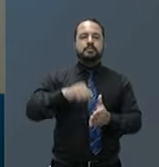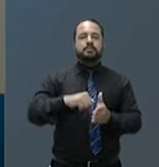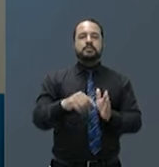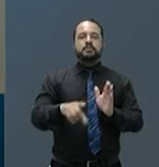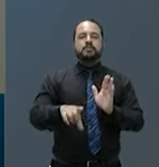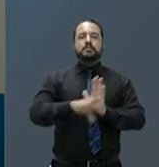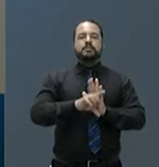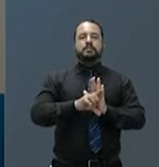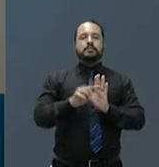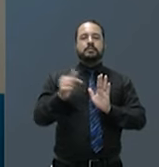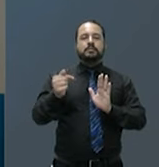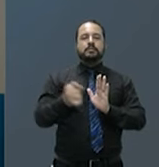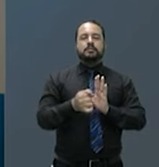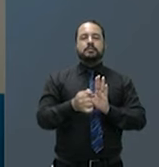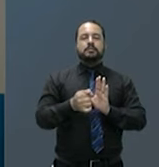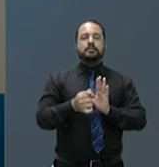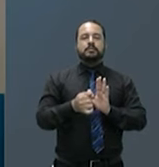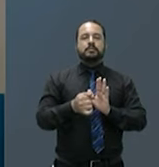Nossa, apagou aqui.